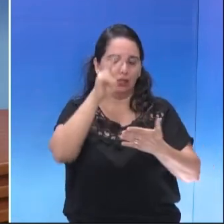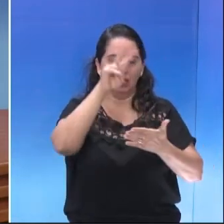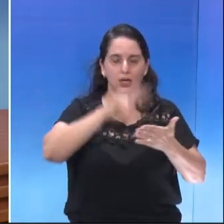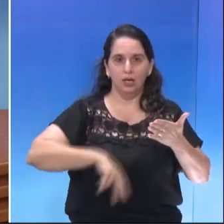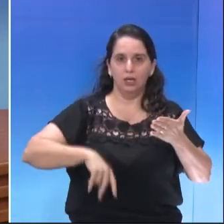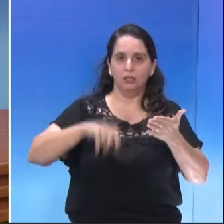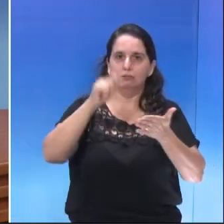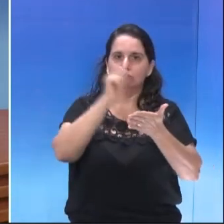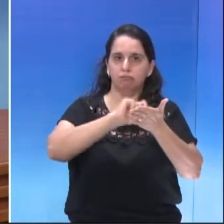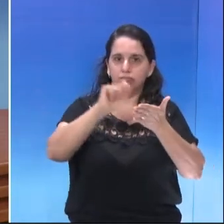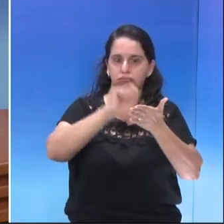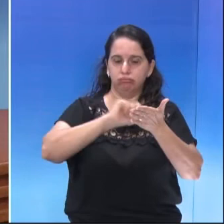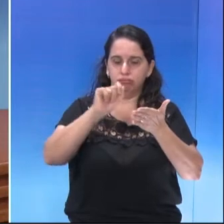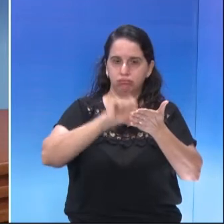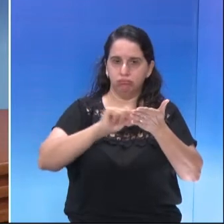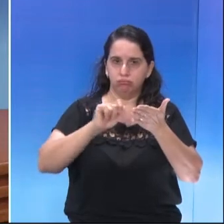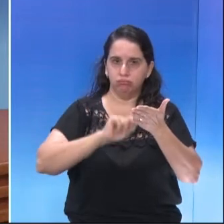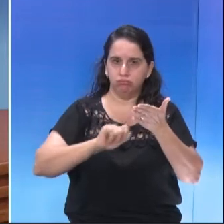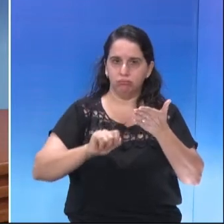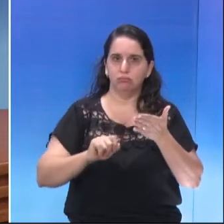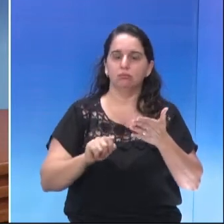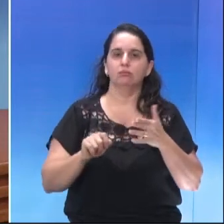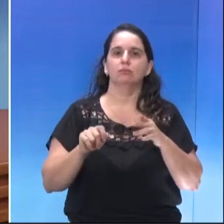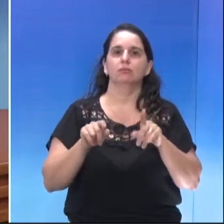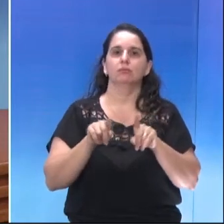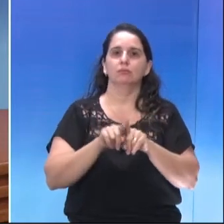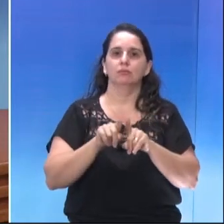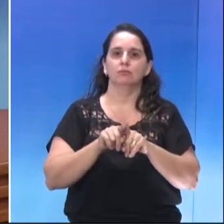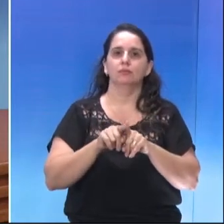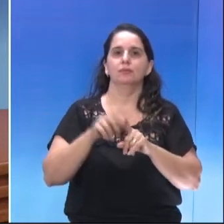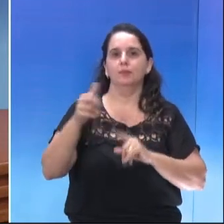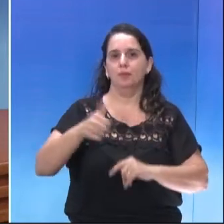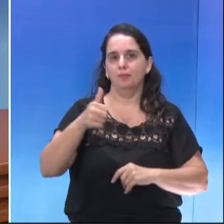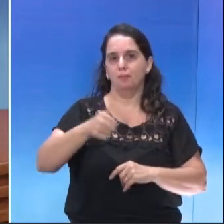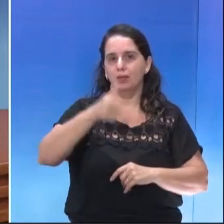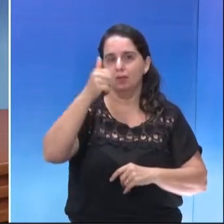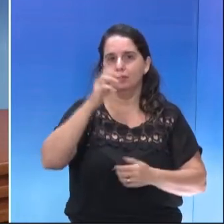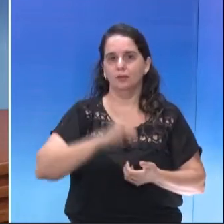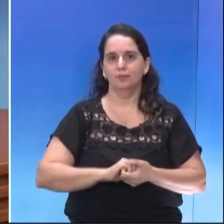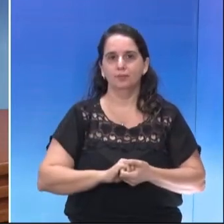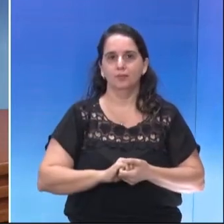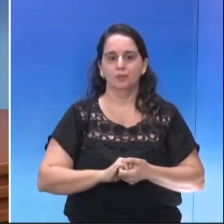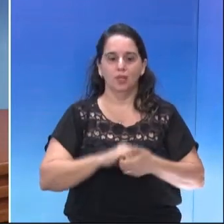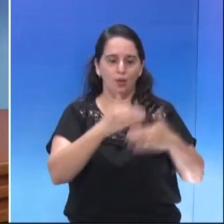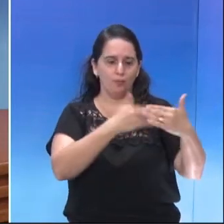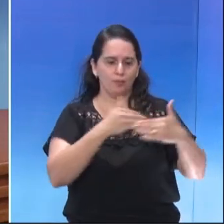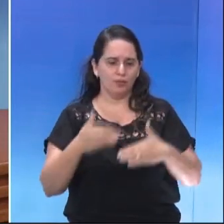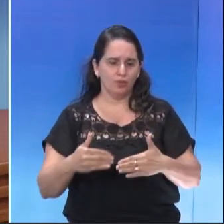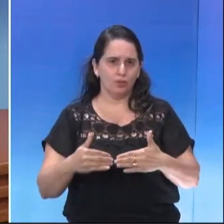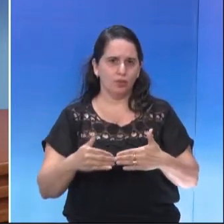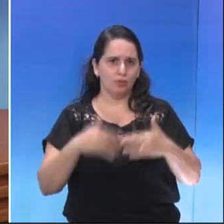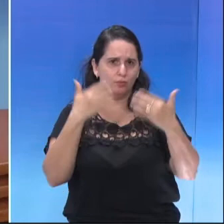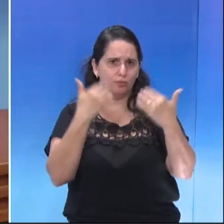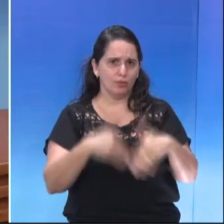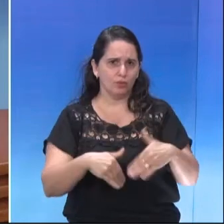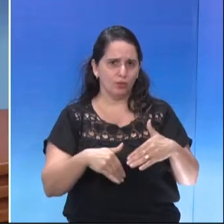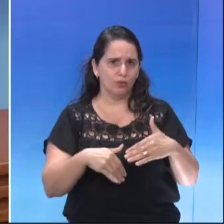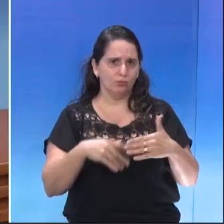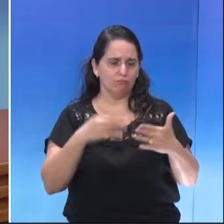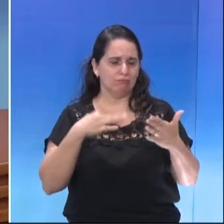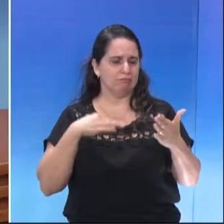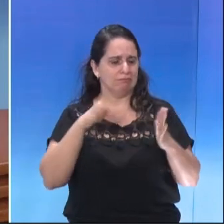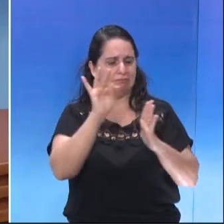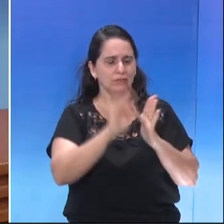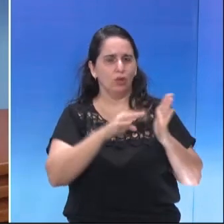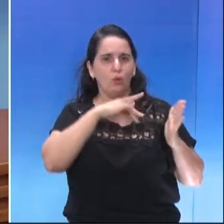não partir para os rascunhos, e aí que você vai melhorar. Professor, o meu rascunho está ruim. É evidente que vai estar ruim, porque